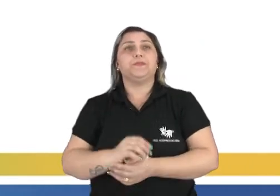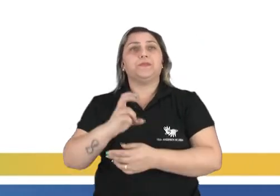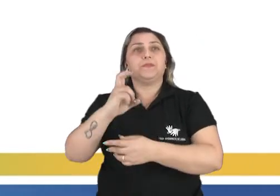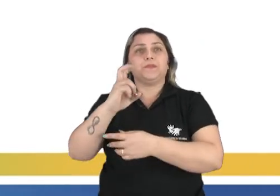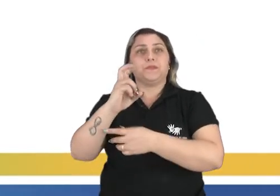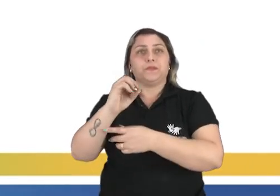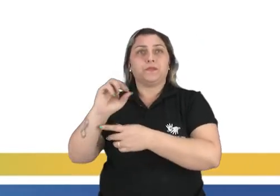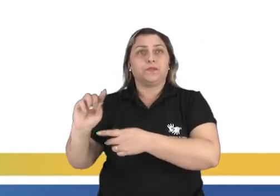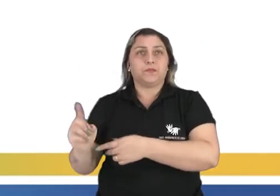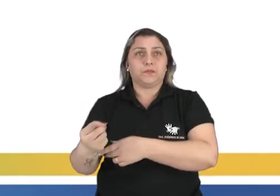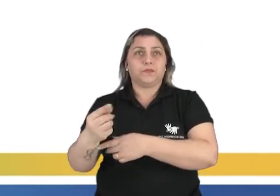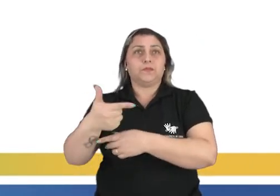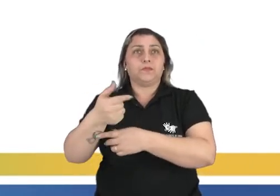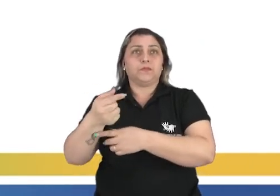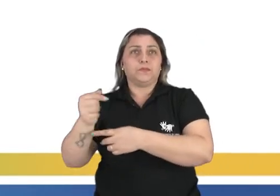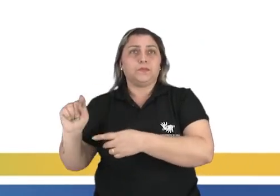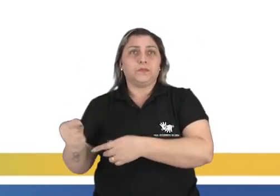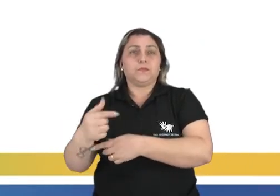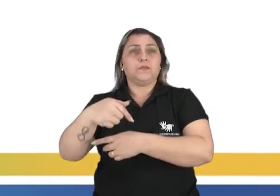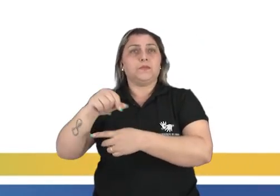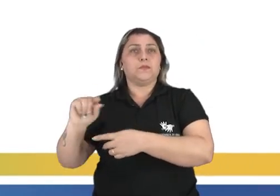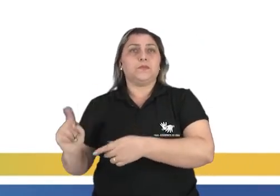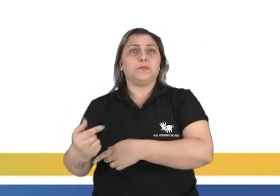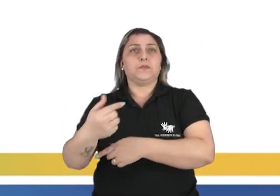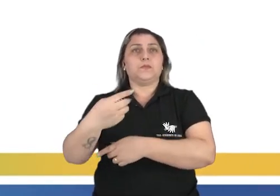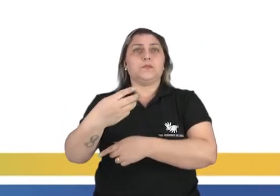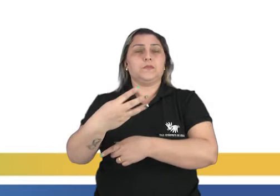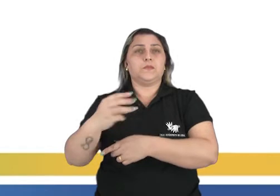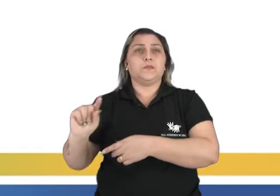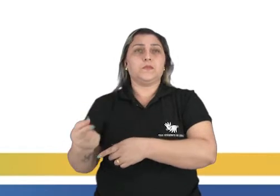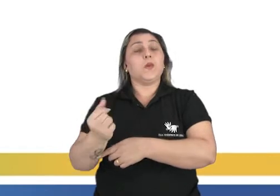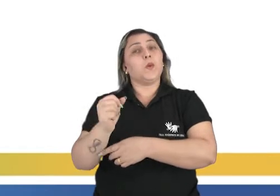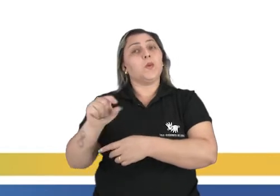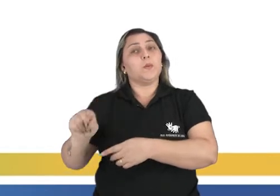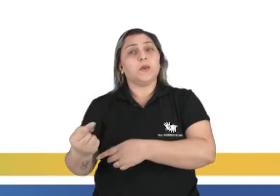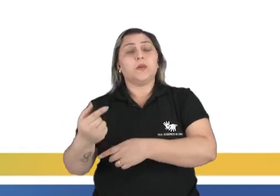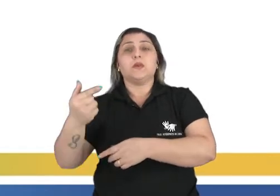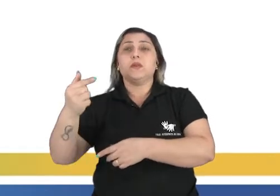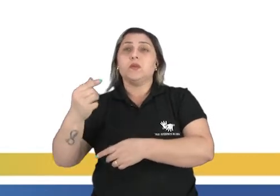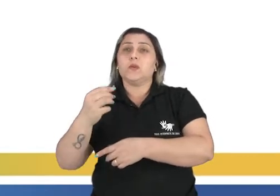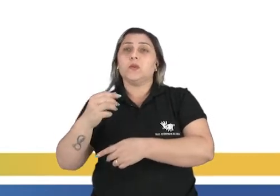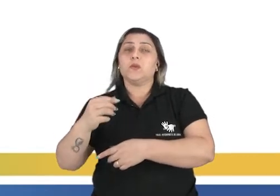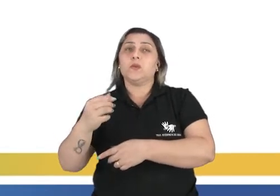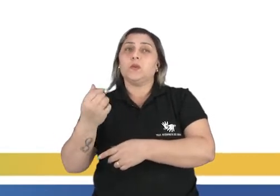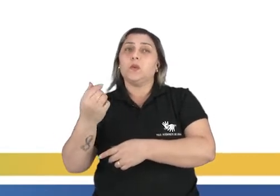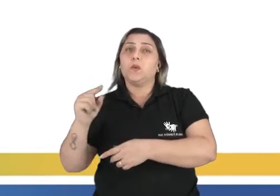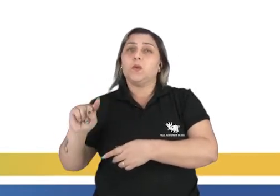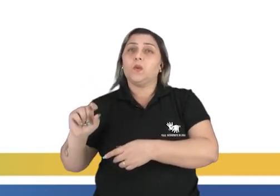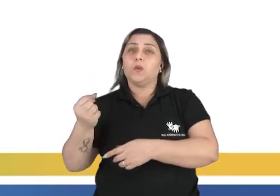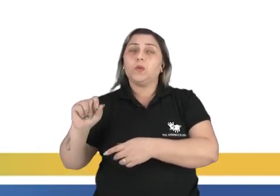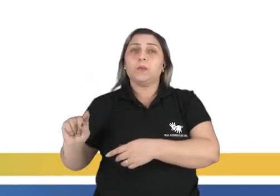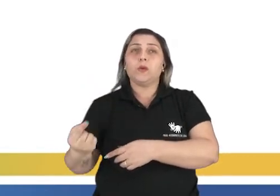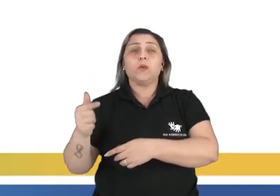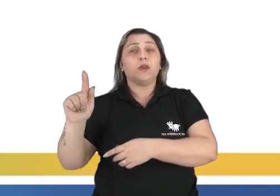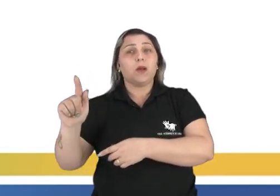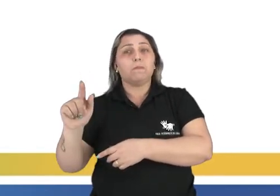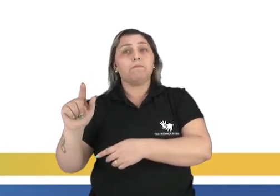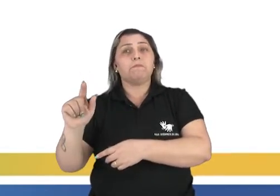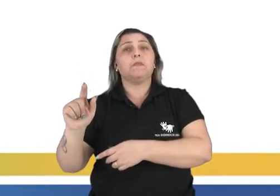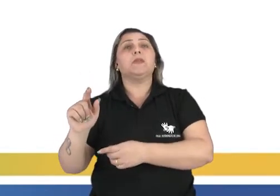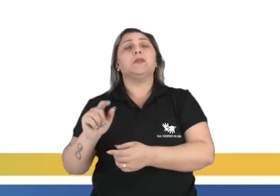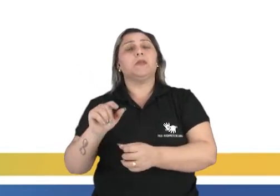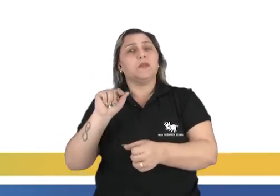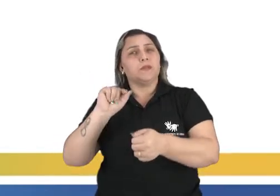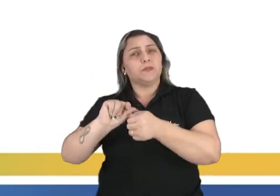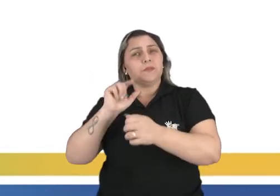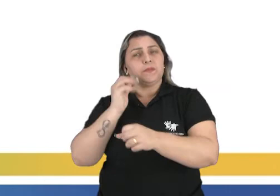vai ser 5.000 gramas, 2.000, 7.000, 3.000 ou 8.000 gramas. Vai ser uma das opções.